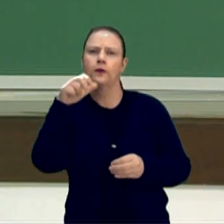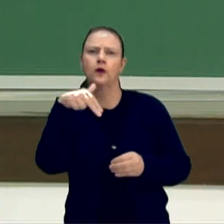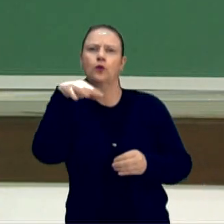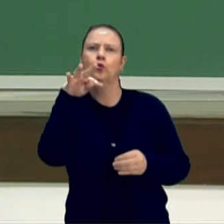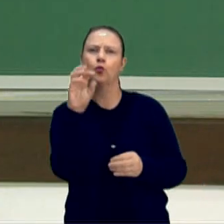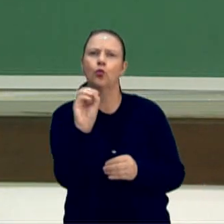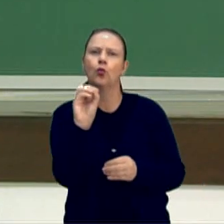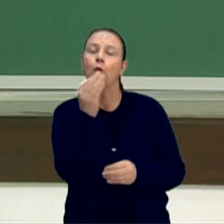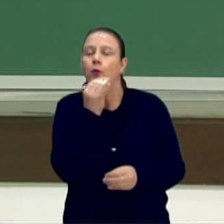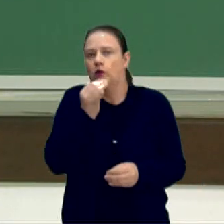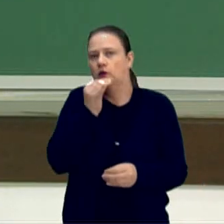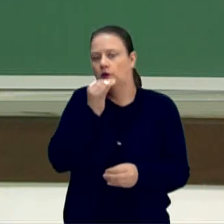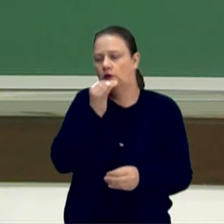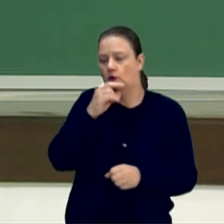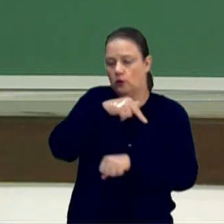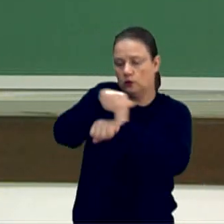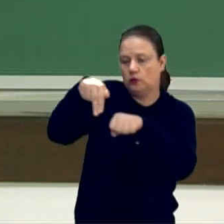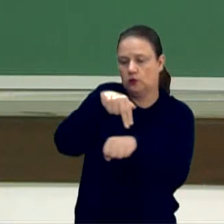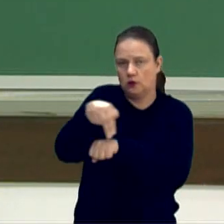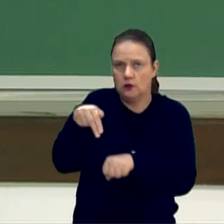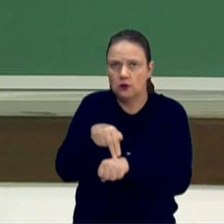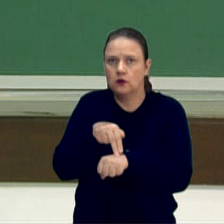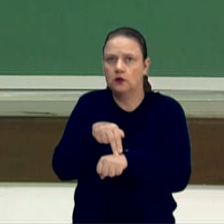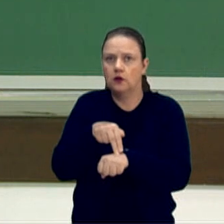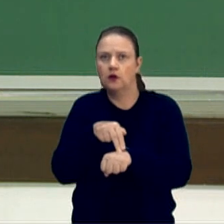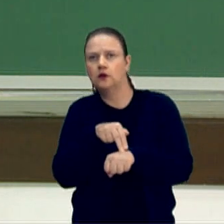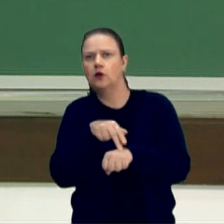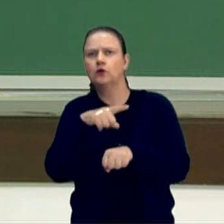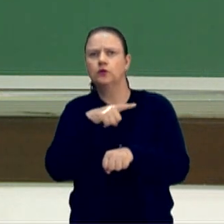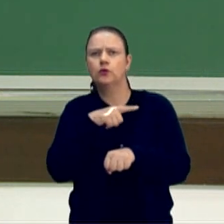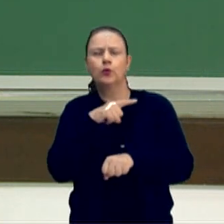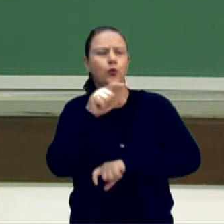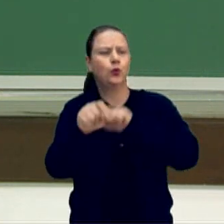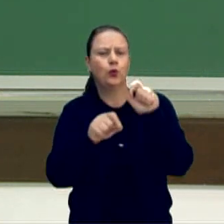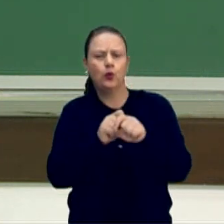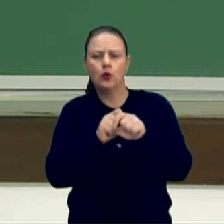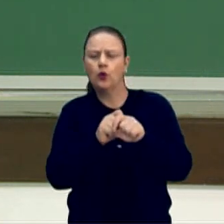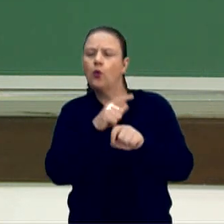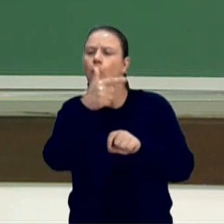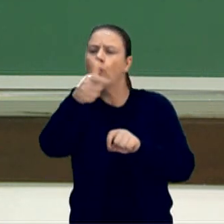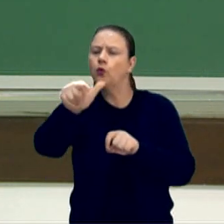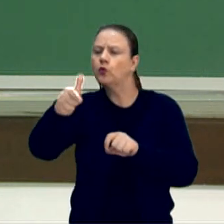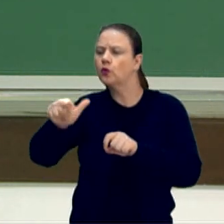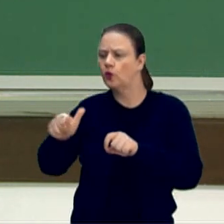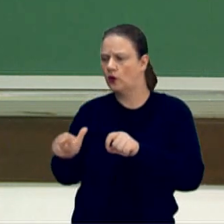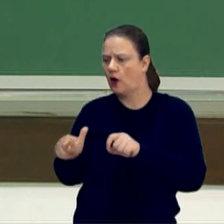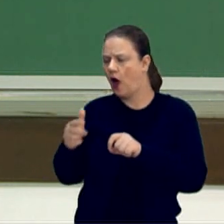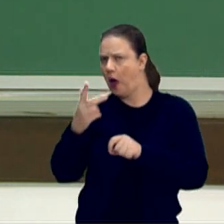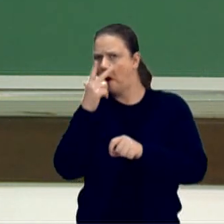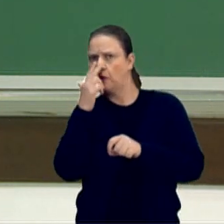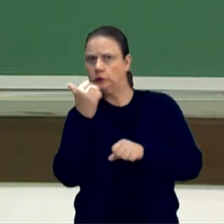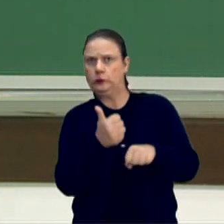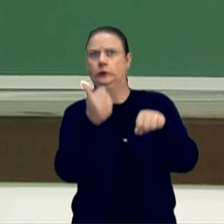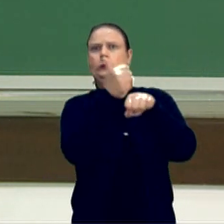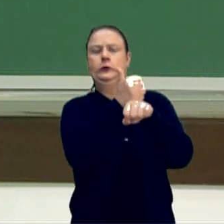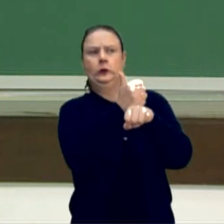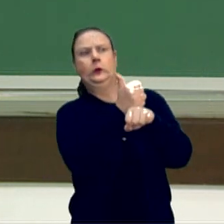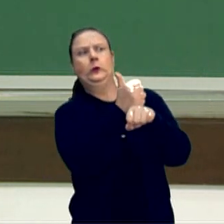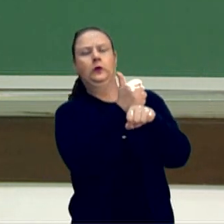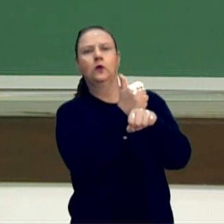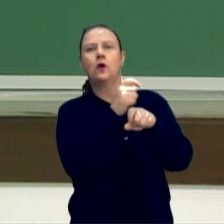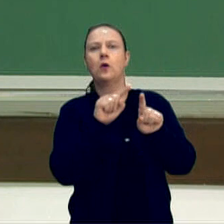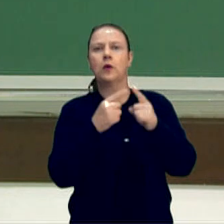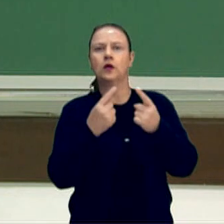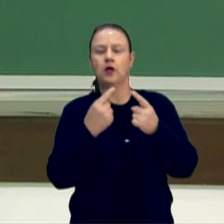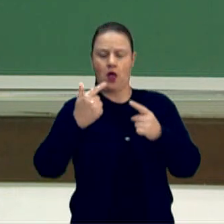determinada nação hegemônica em relação a outra, tidas pelos demais países como superiores, acaba colocando a